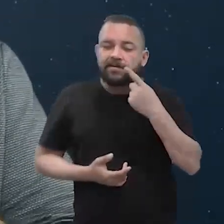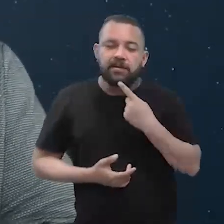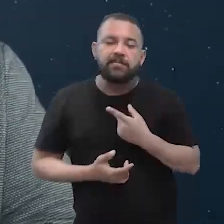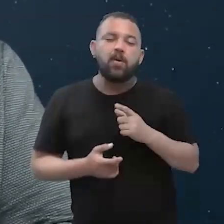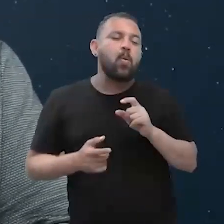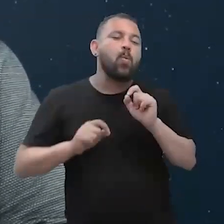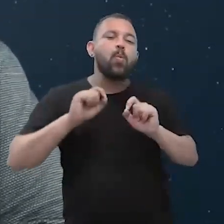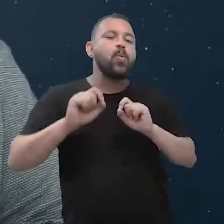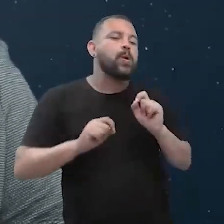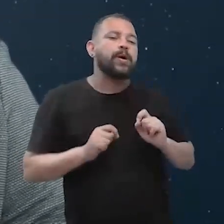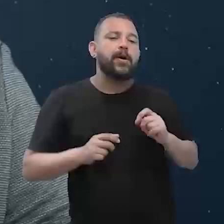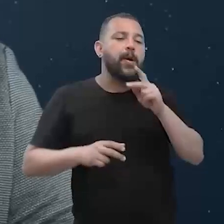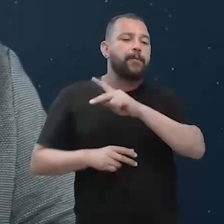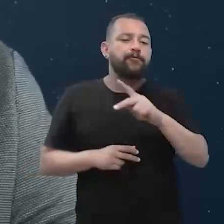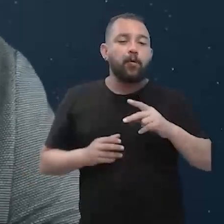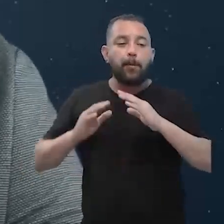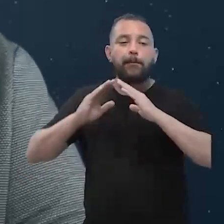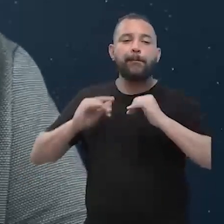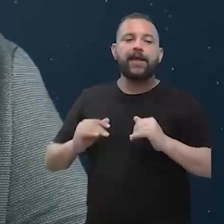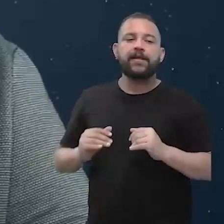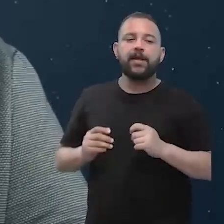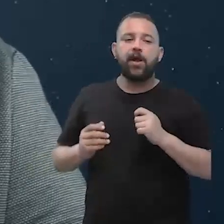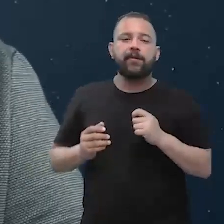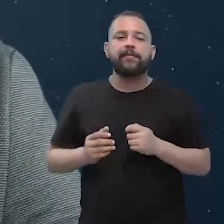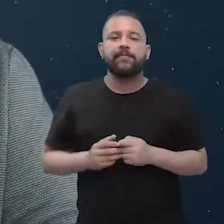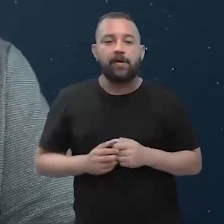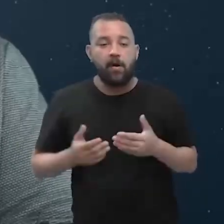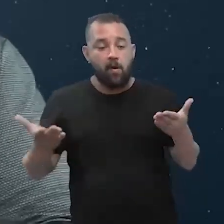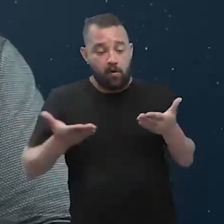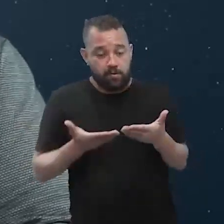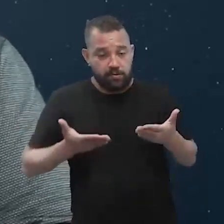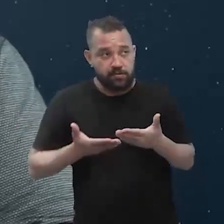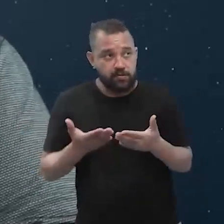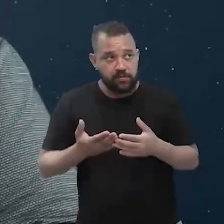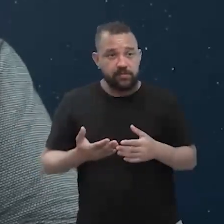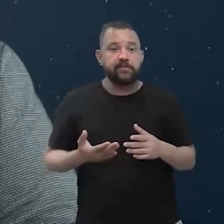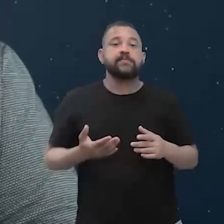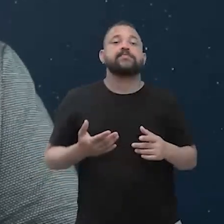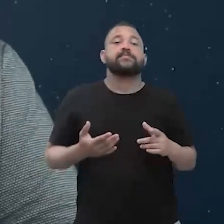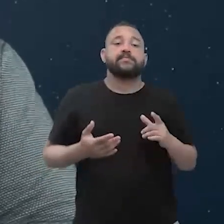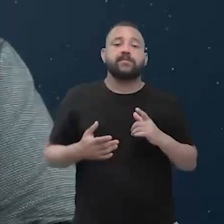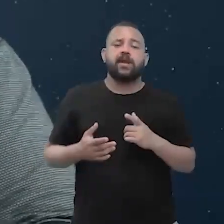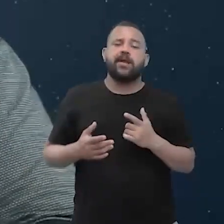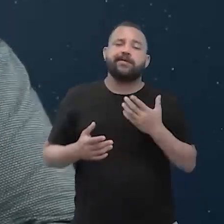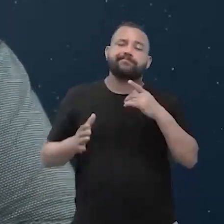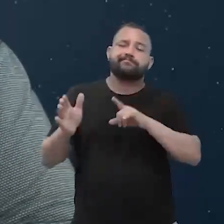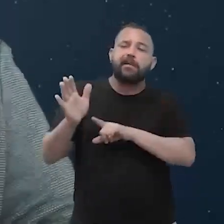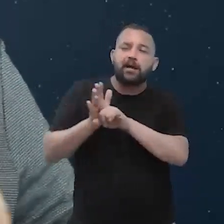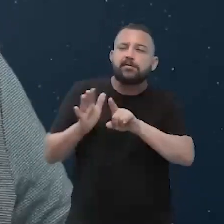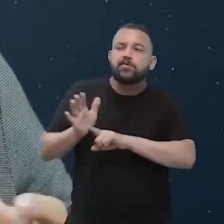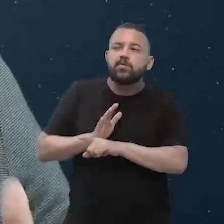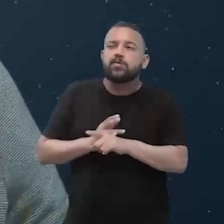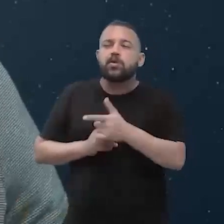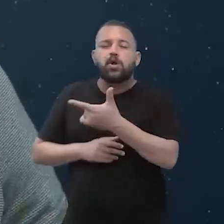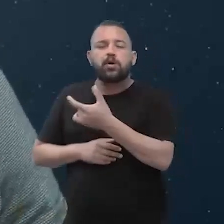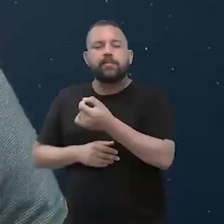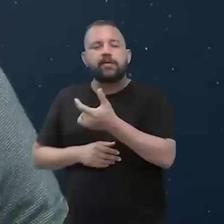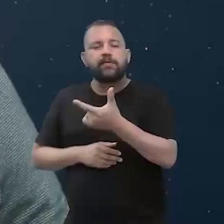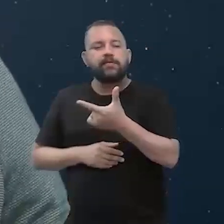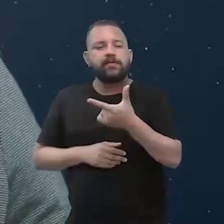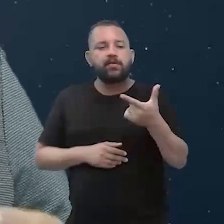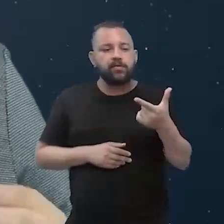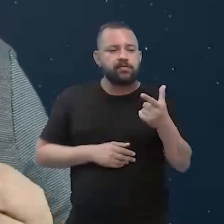de você também este ano. Selecionei questões aí do ano passado, do Enem